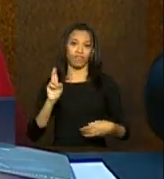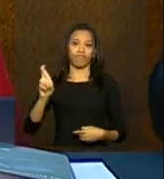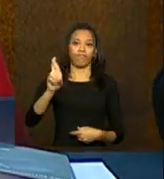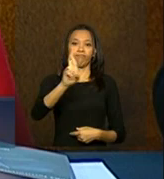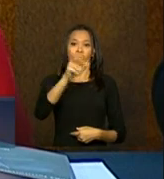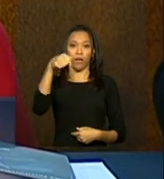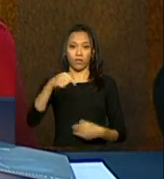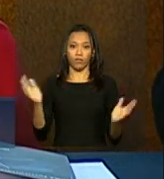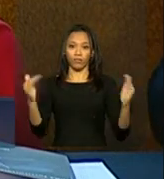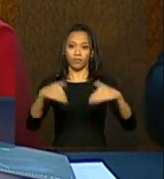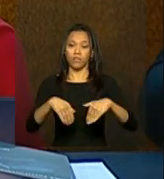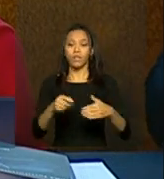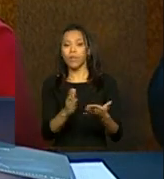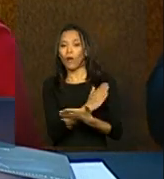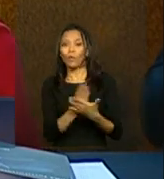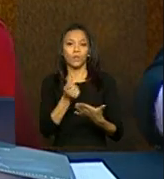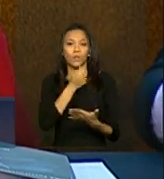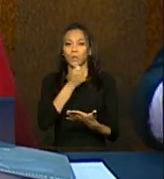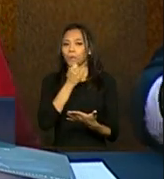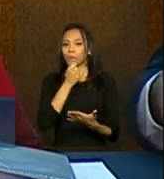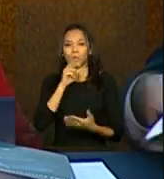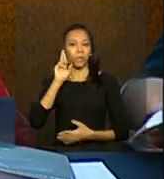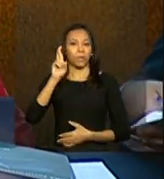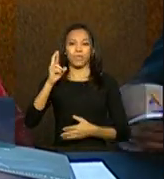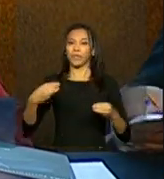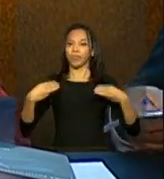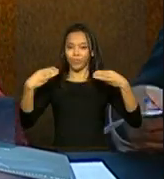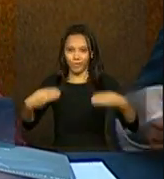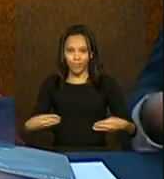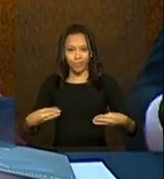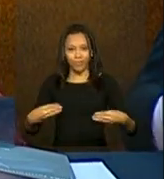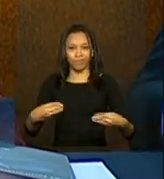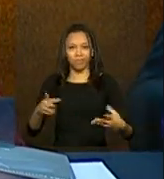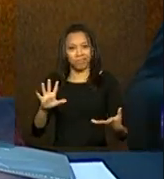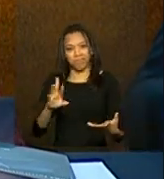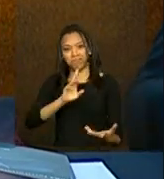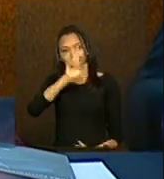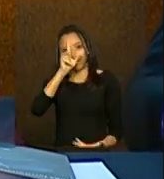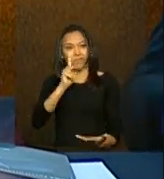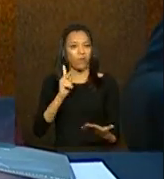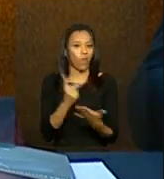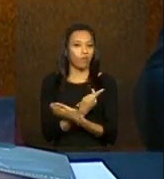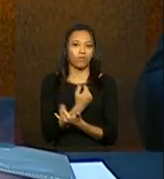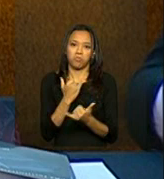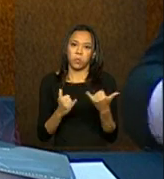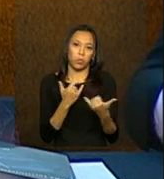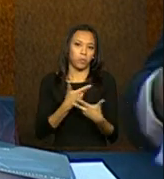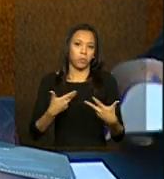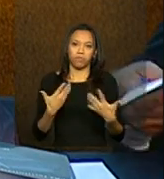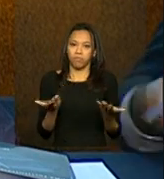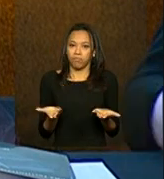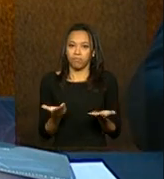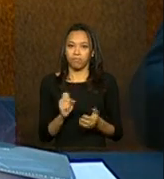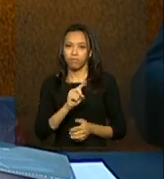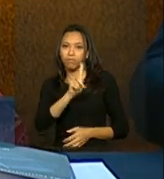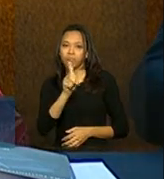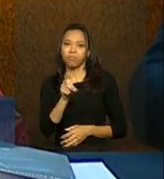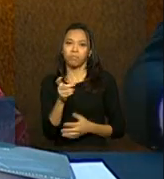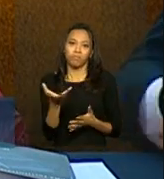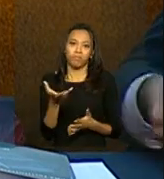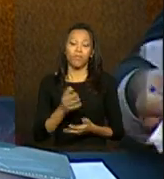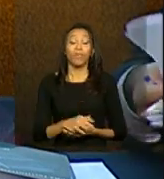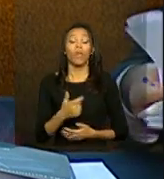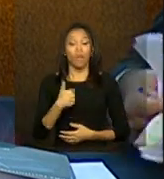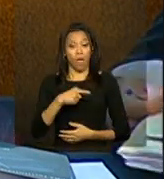que não estão representados aqui por outros motivos. E eu tenho